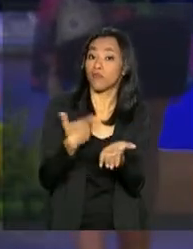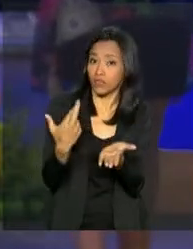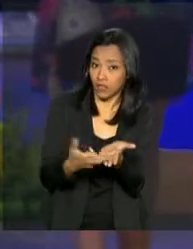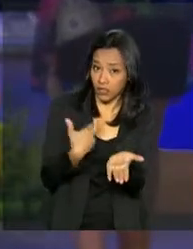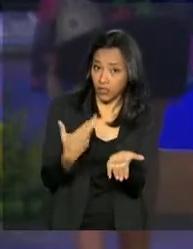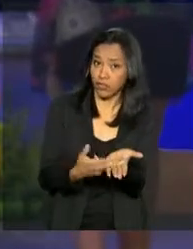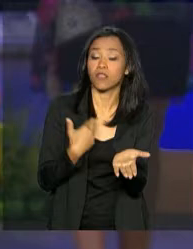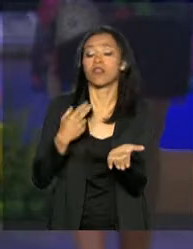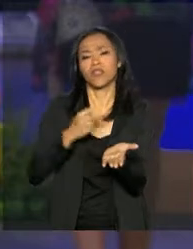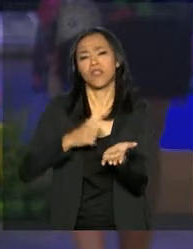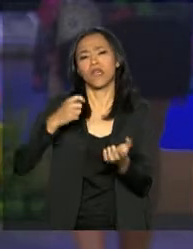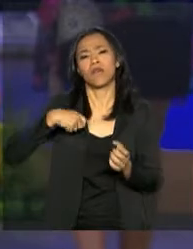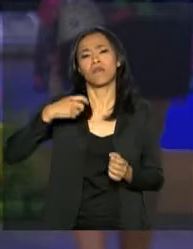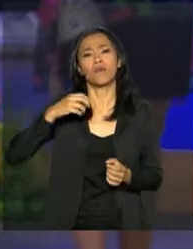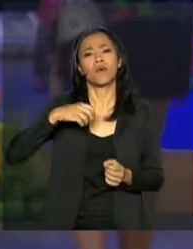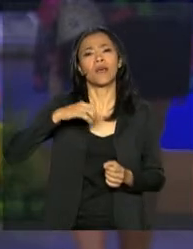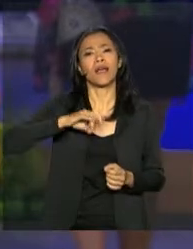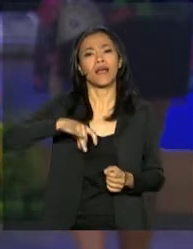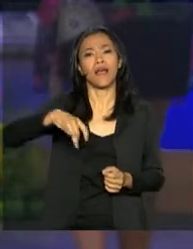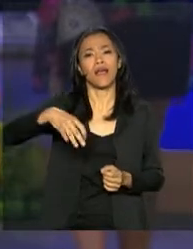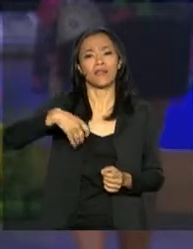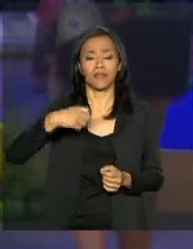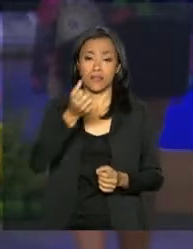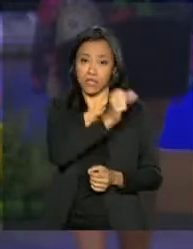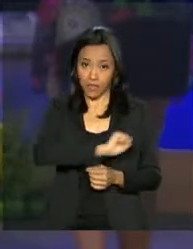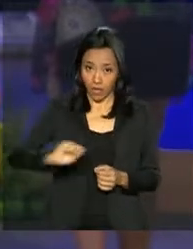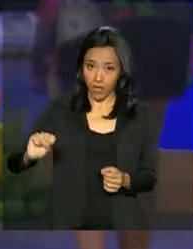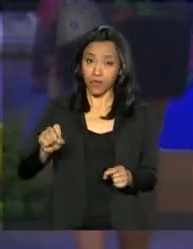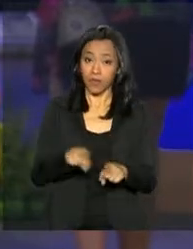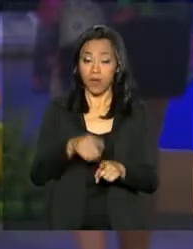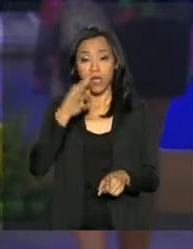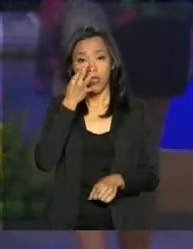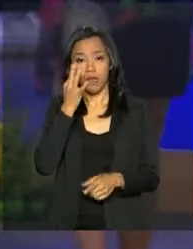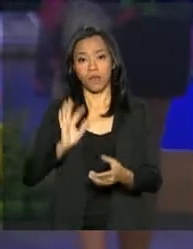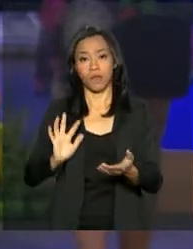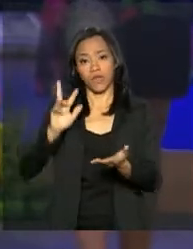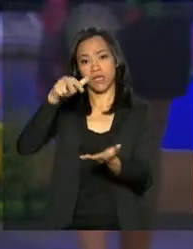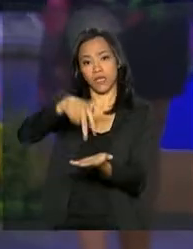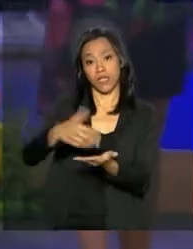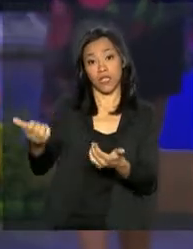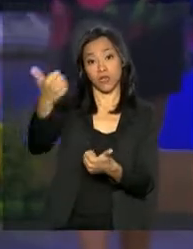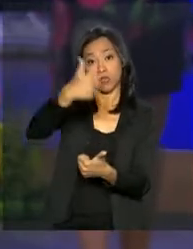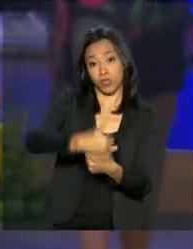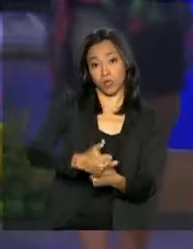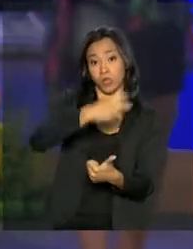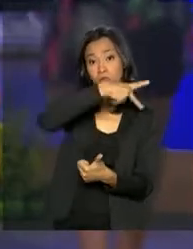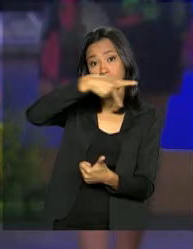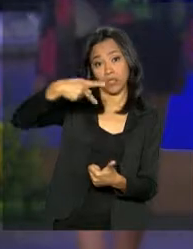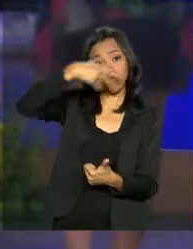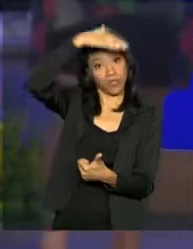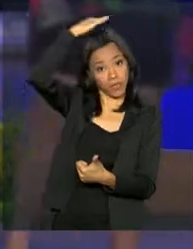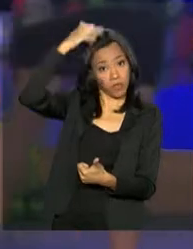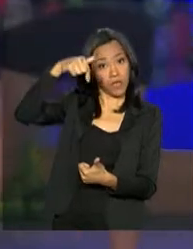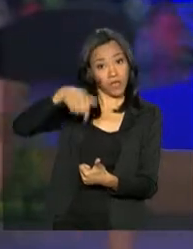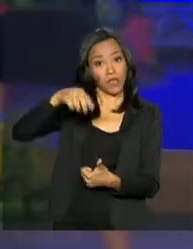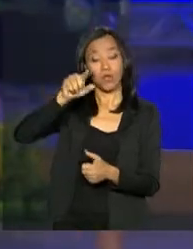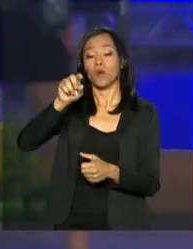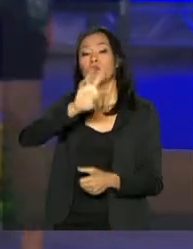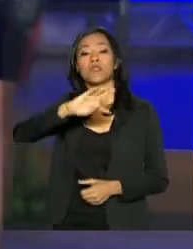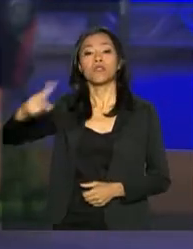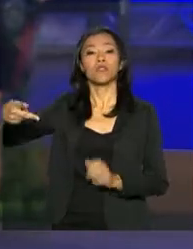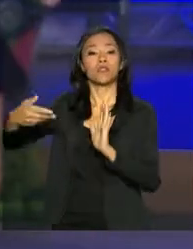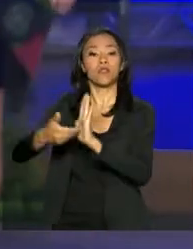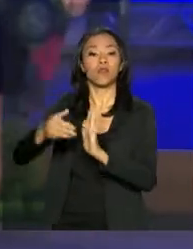periodicidade semestral. Também está confirmada a presença do presidente da República em exercício, Rodrigo Maia, aqui na solenidade